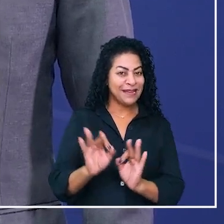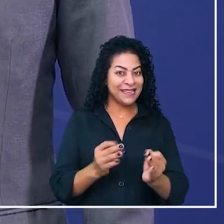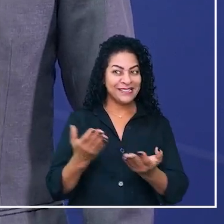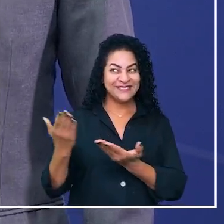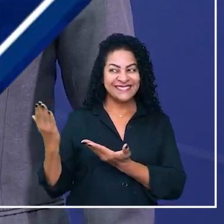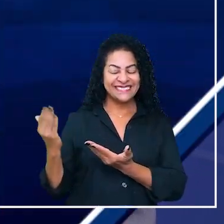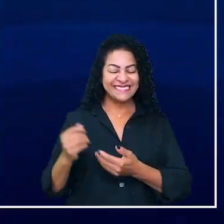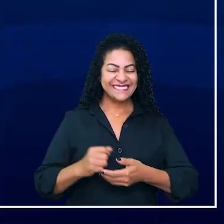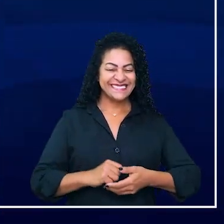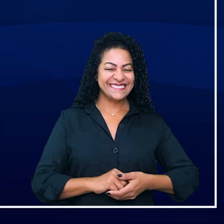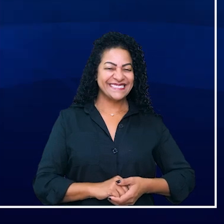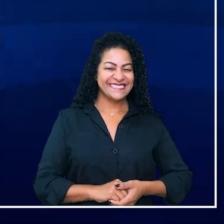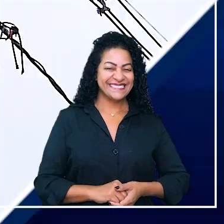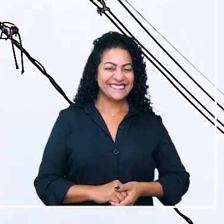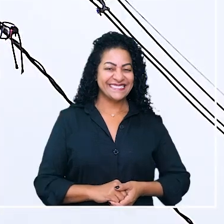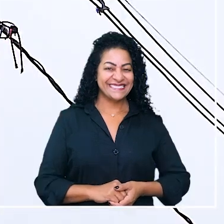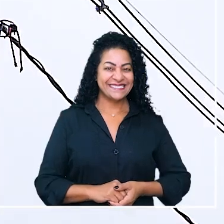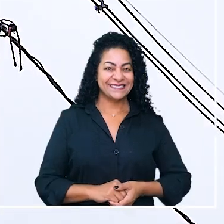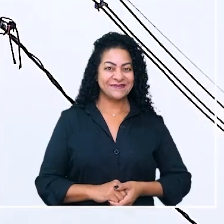edição.